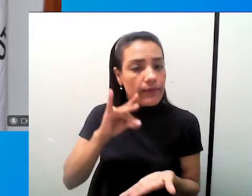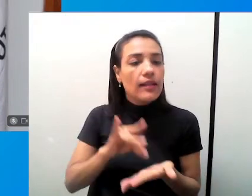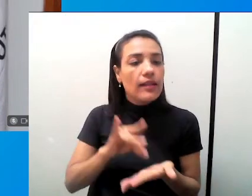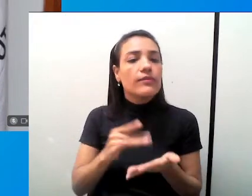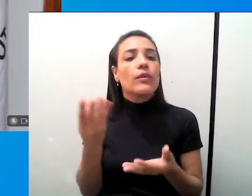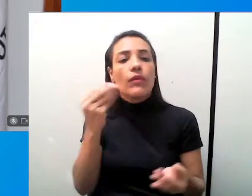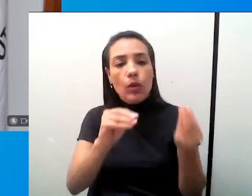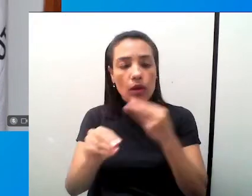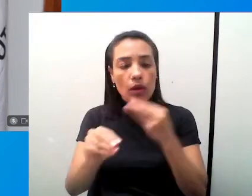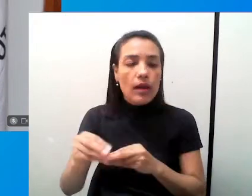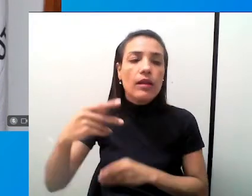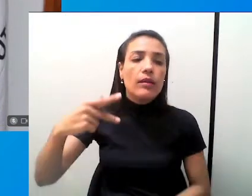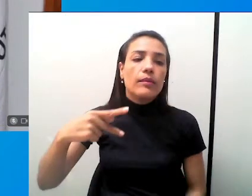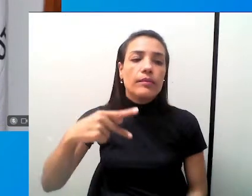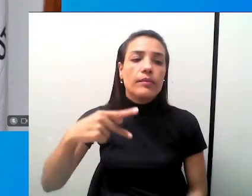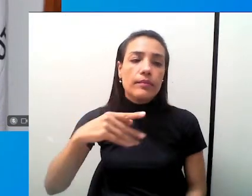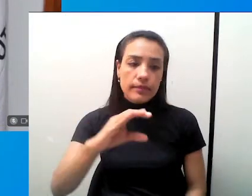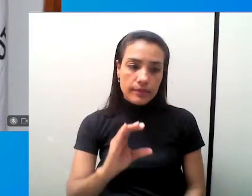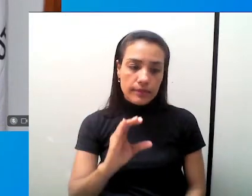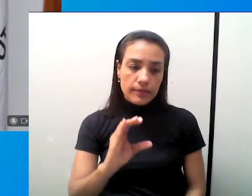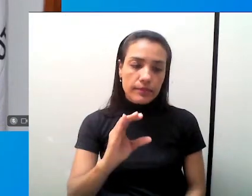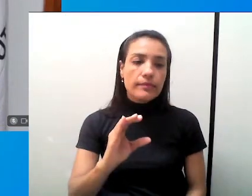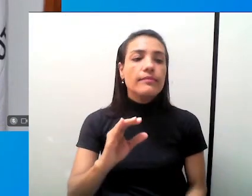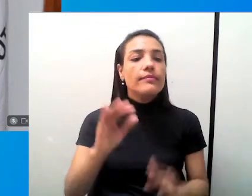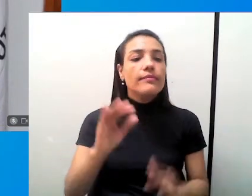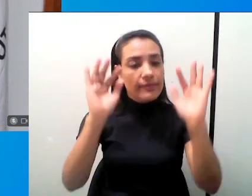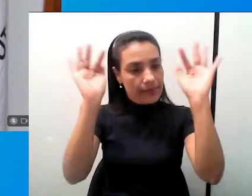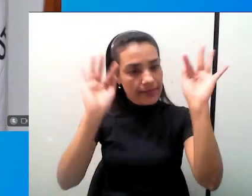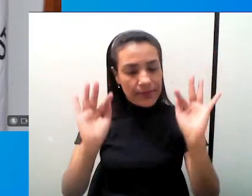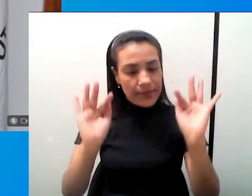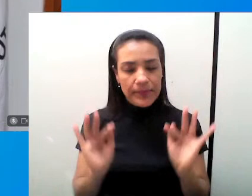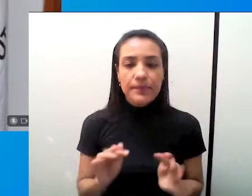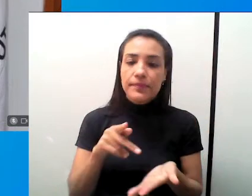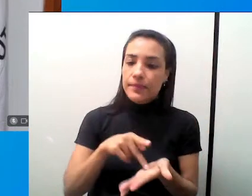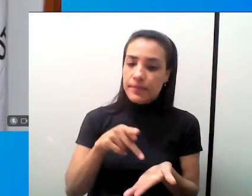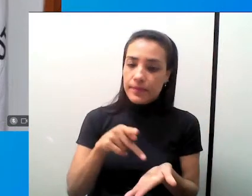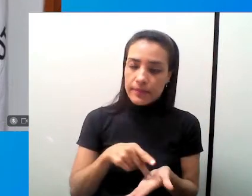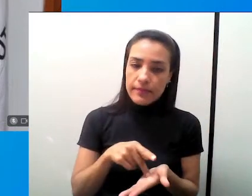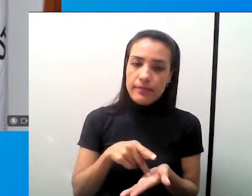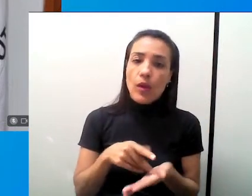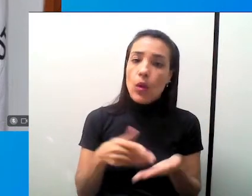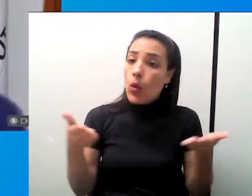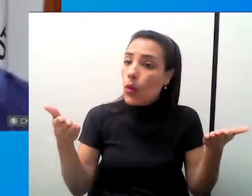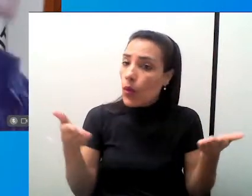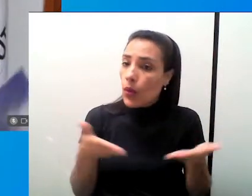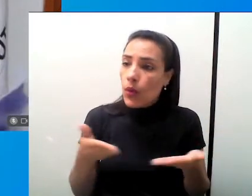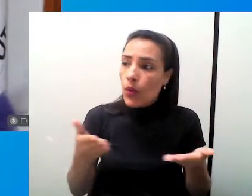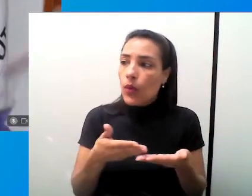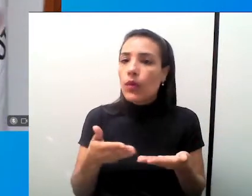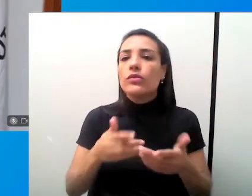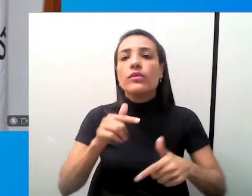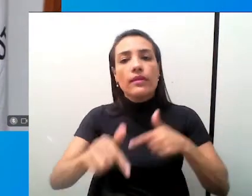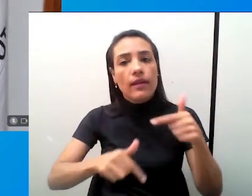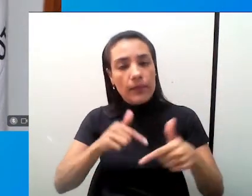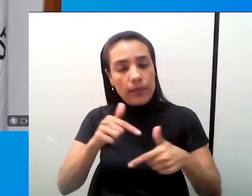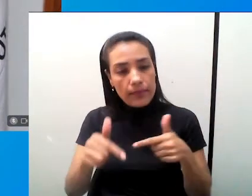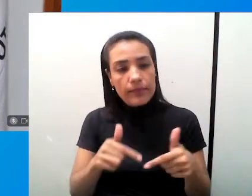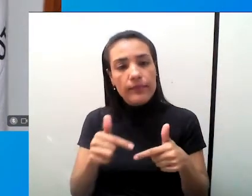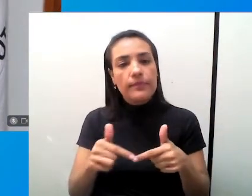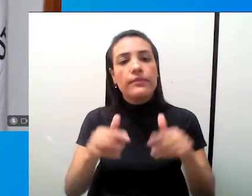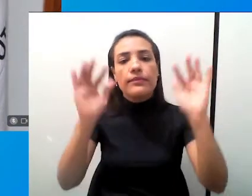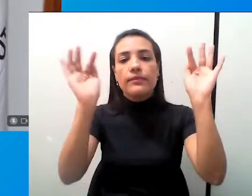eu fico muito feliz do que hoje a gente vive, mas mais feliz ainda é do caminho que